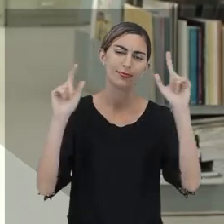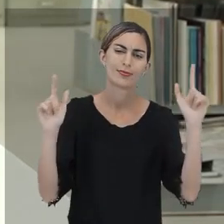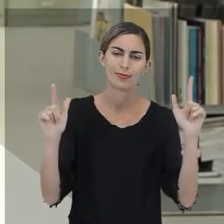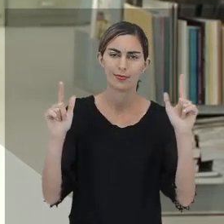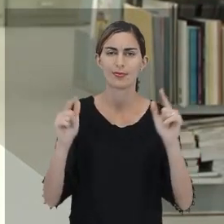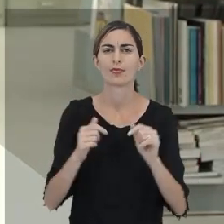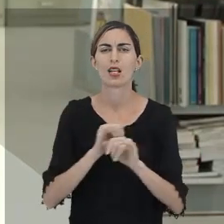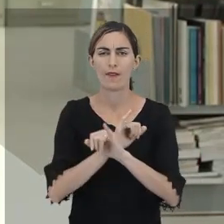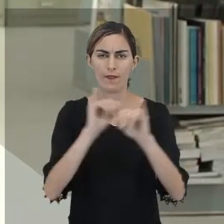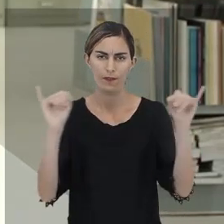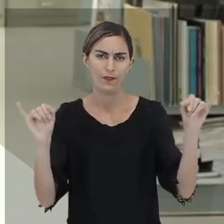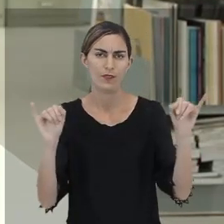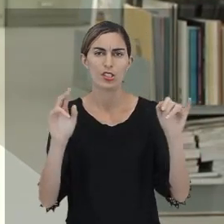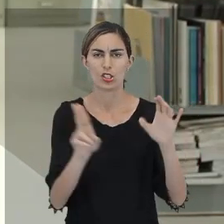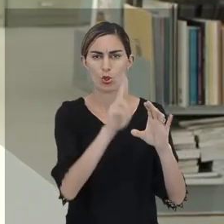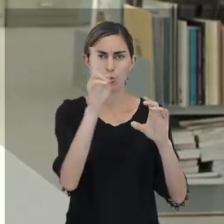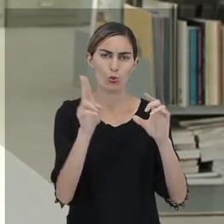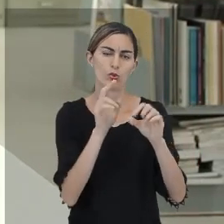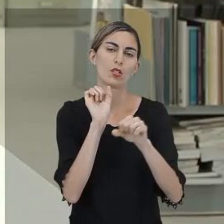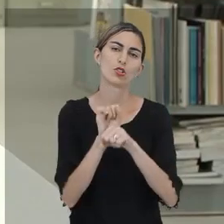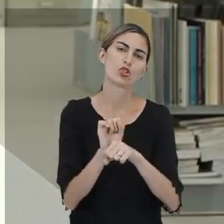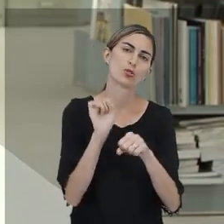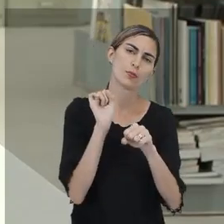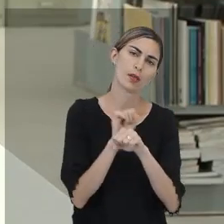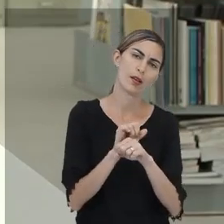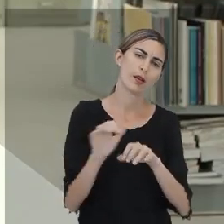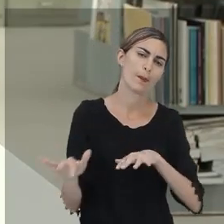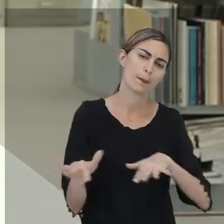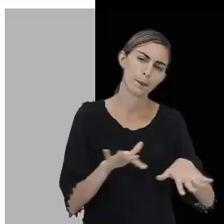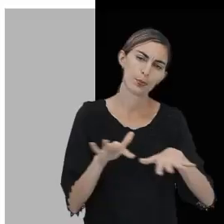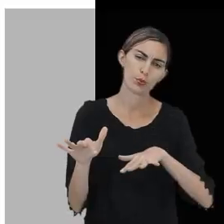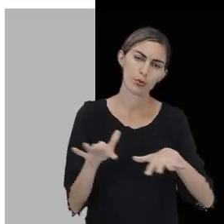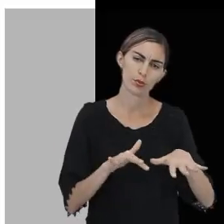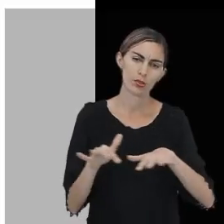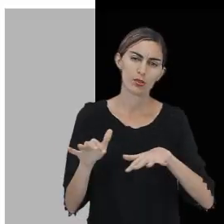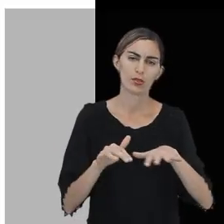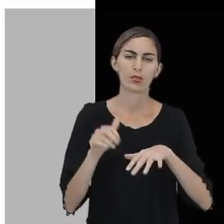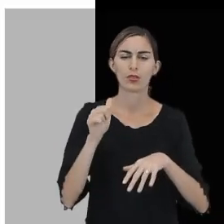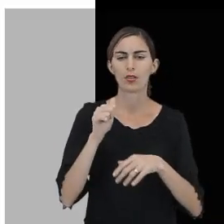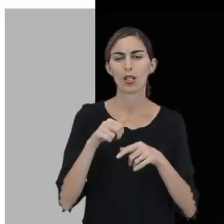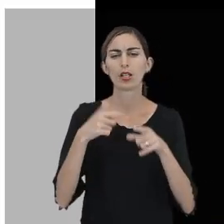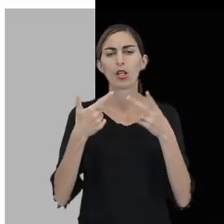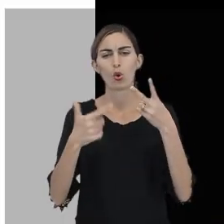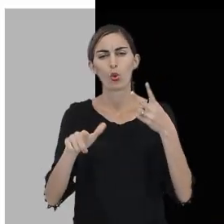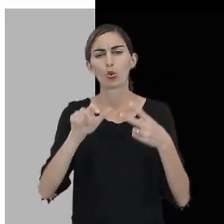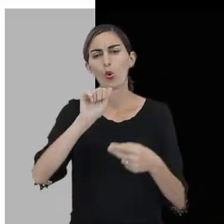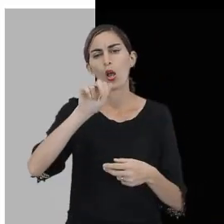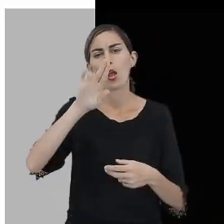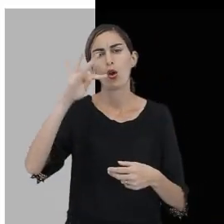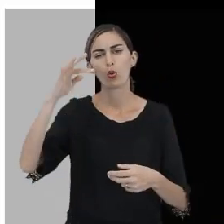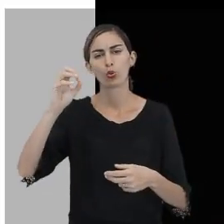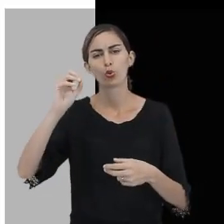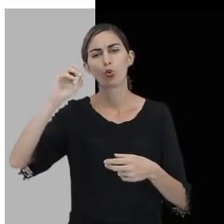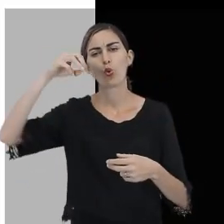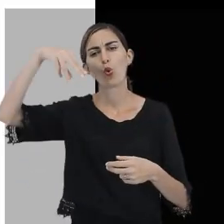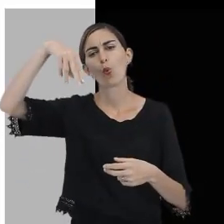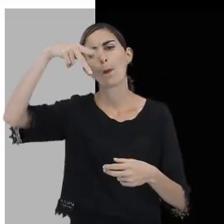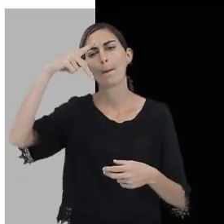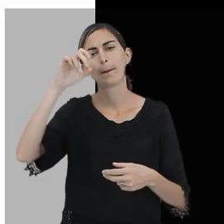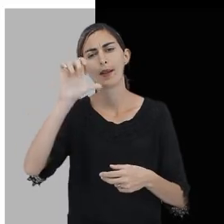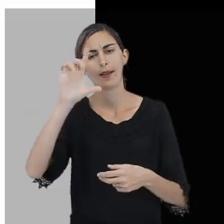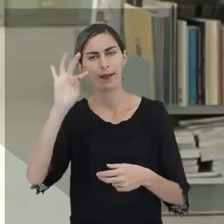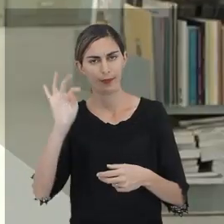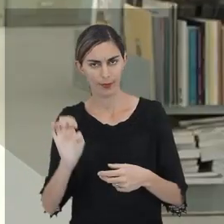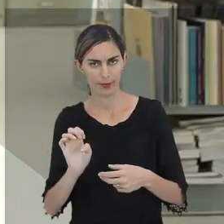é indicando que o usuário deve aguardar o processamento existe esse componente chamado auto complete text